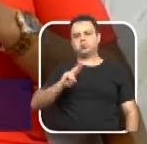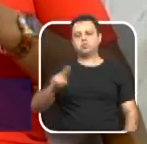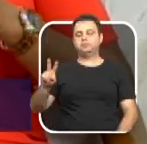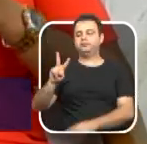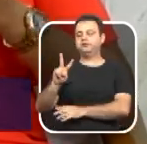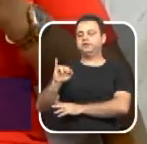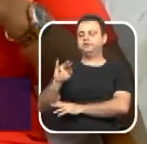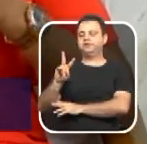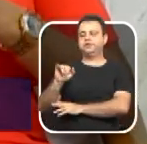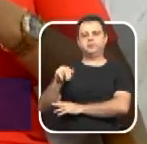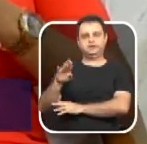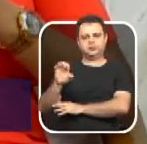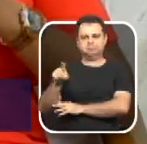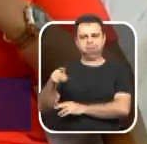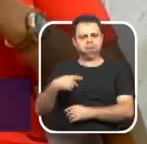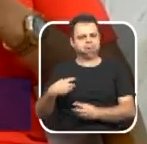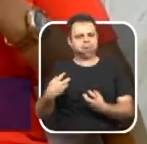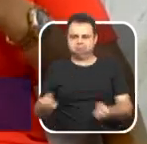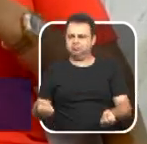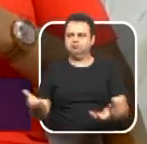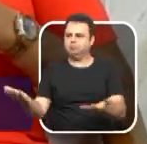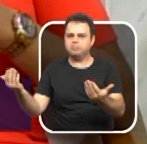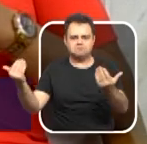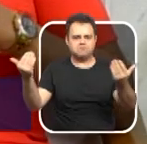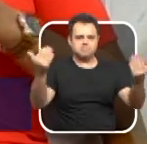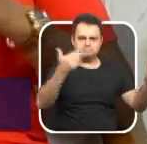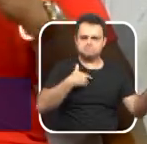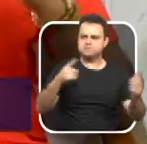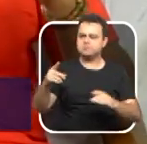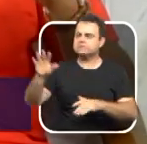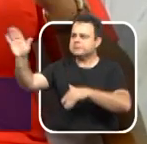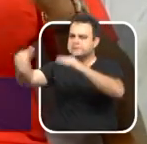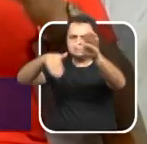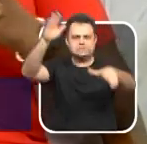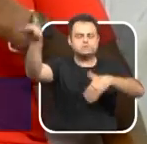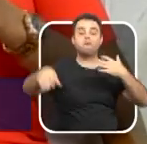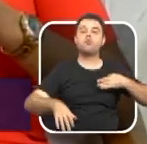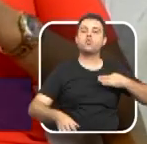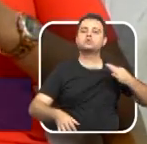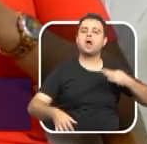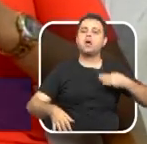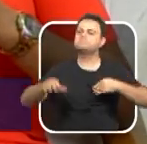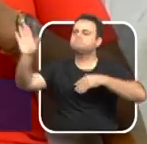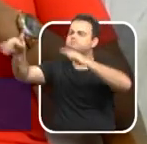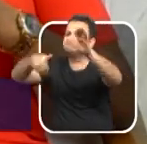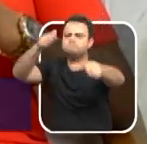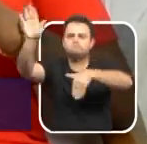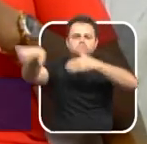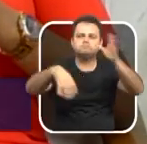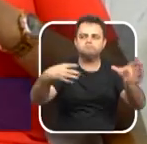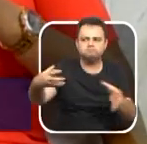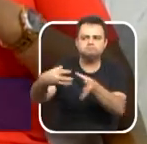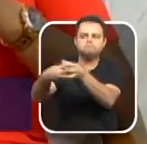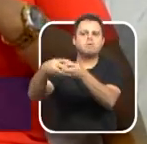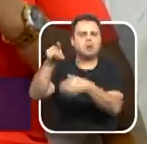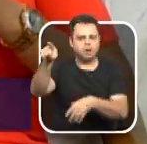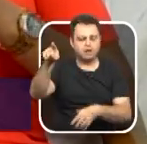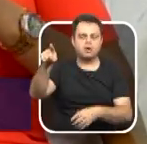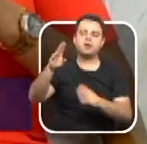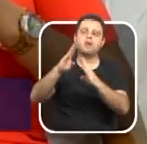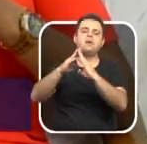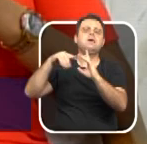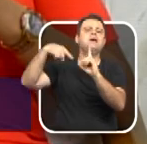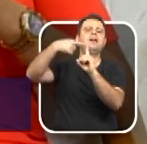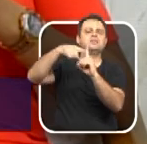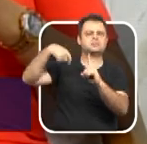voluntários, né? Eles também fazem parte ali da Igreja Cabana e tomaram para si. Hoje em dia eles fazem